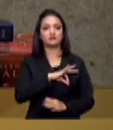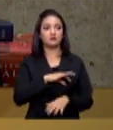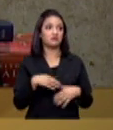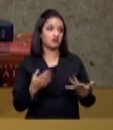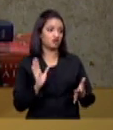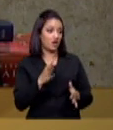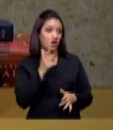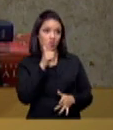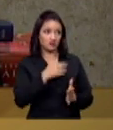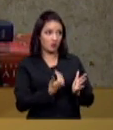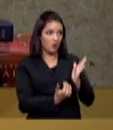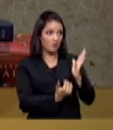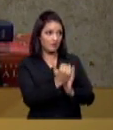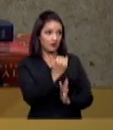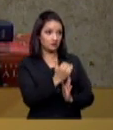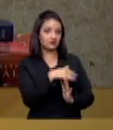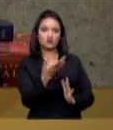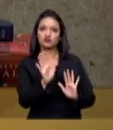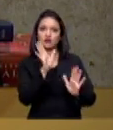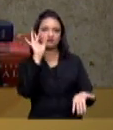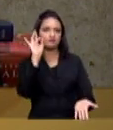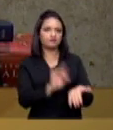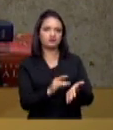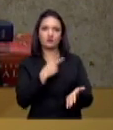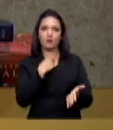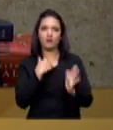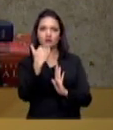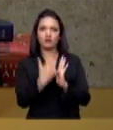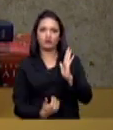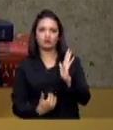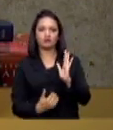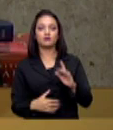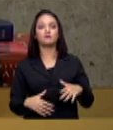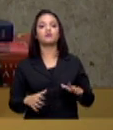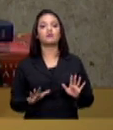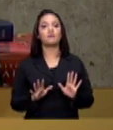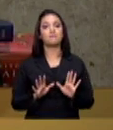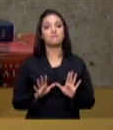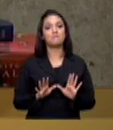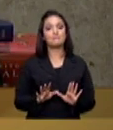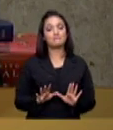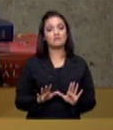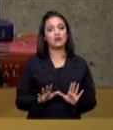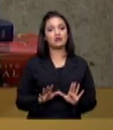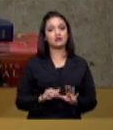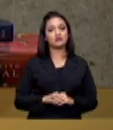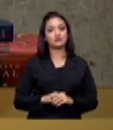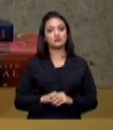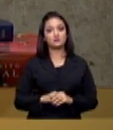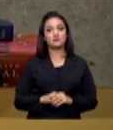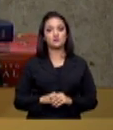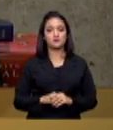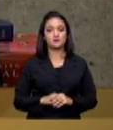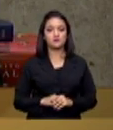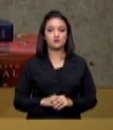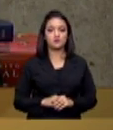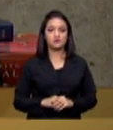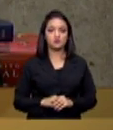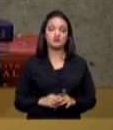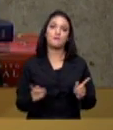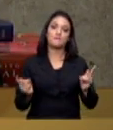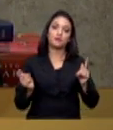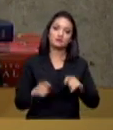aumento, a situação se torna irreversível. Por outro lado, essa possibilidade de